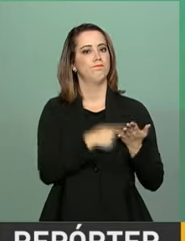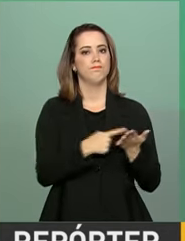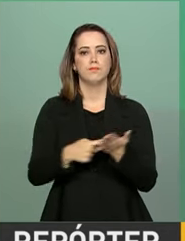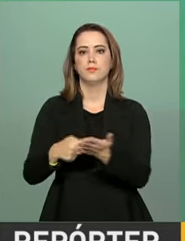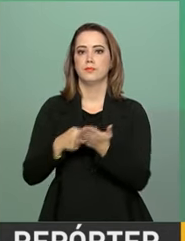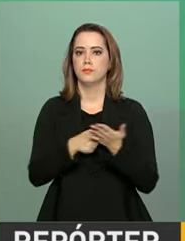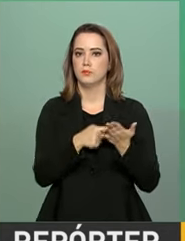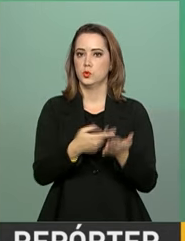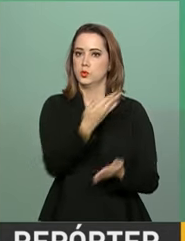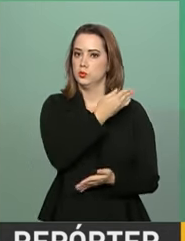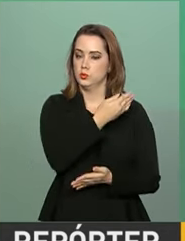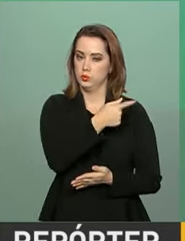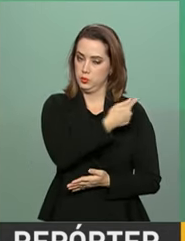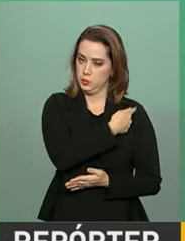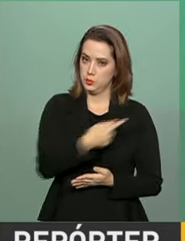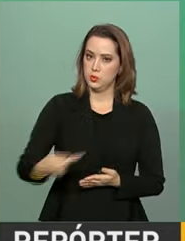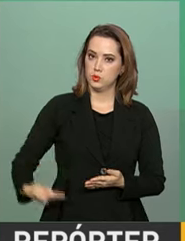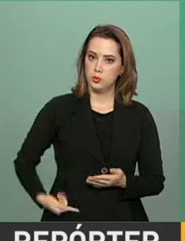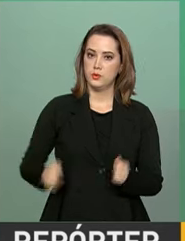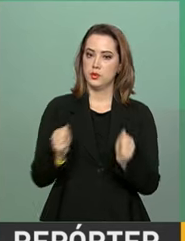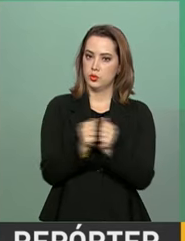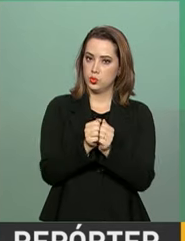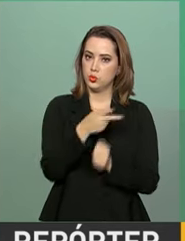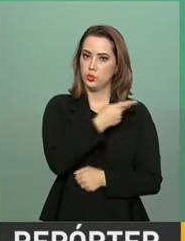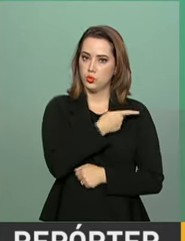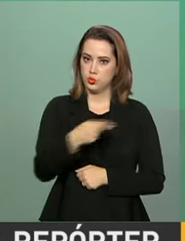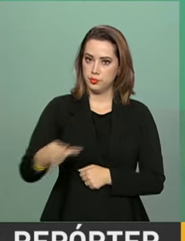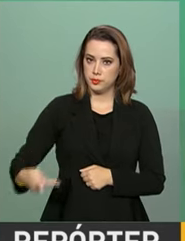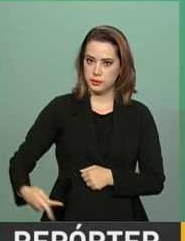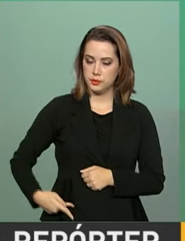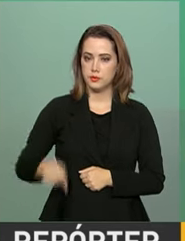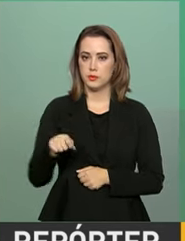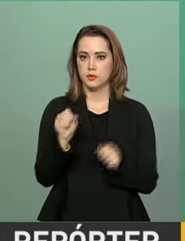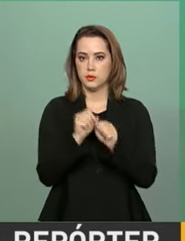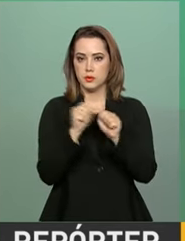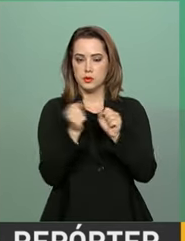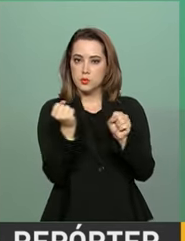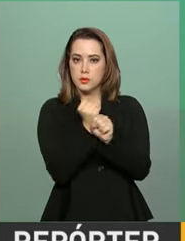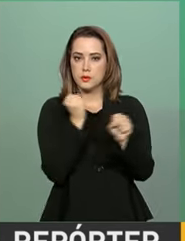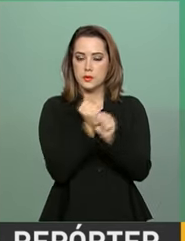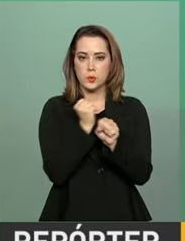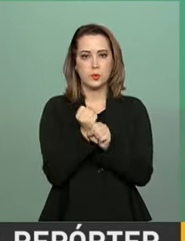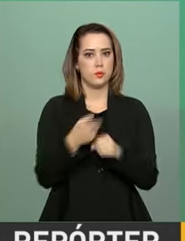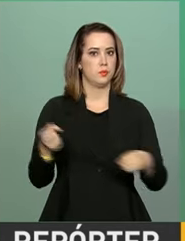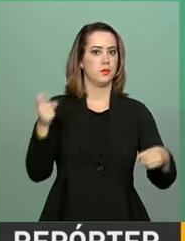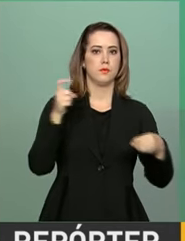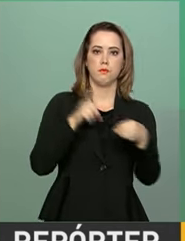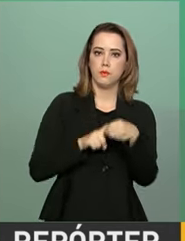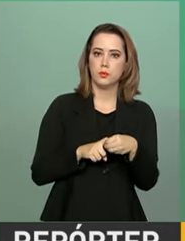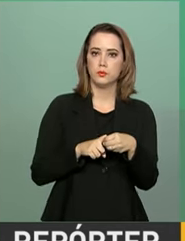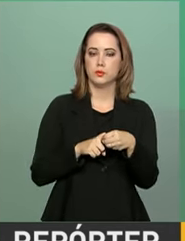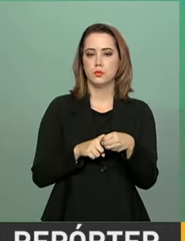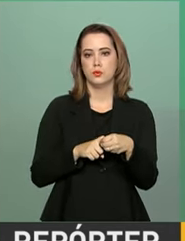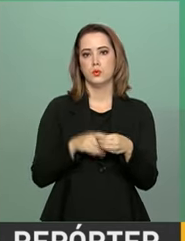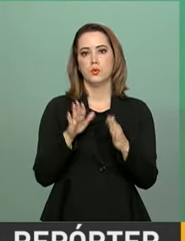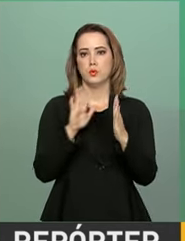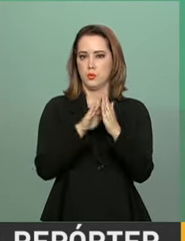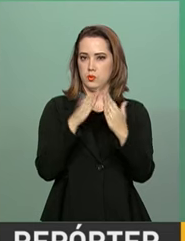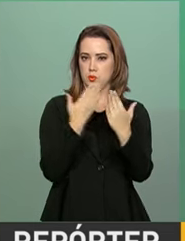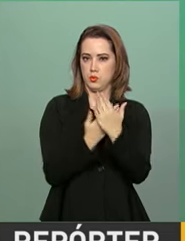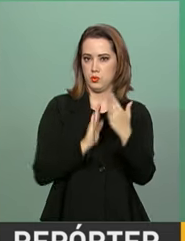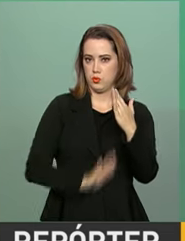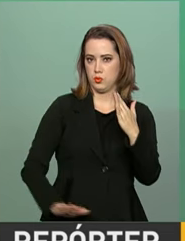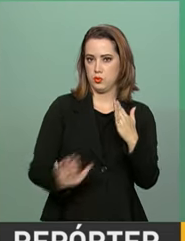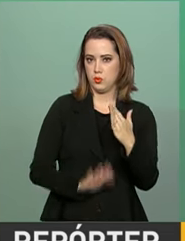e governadores, fazer com que essas obras sejam retomadas, que as creches possam